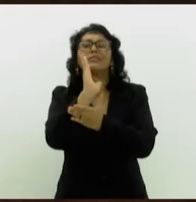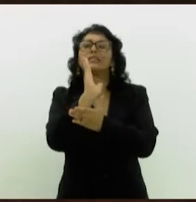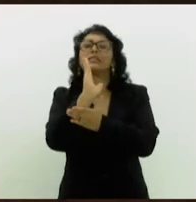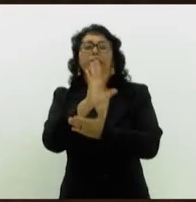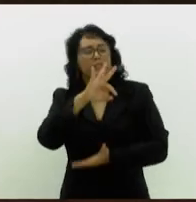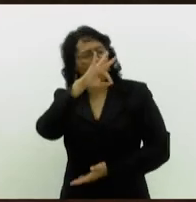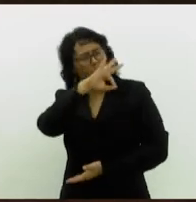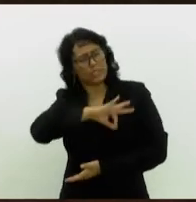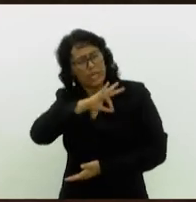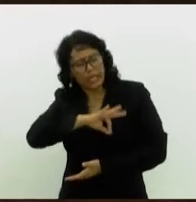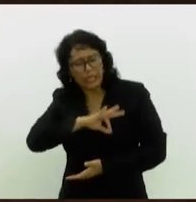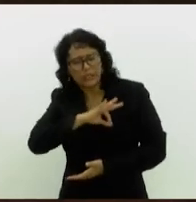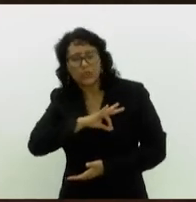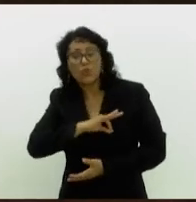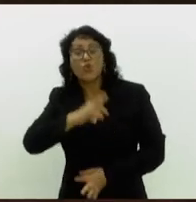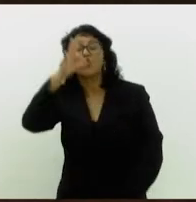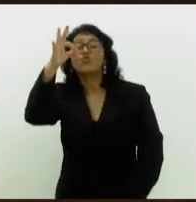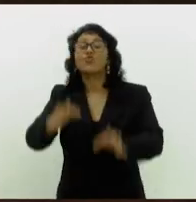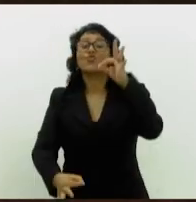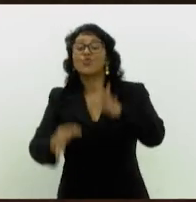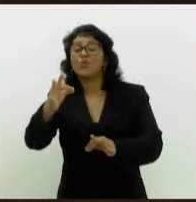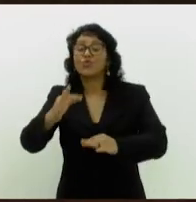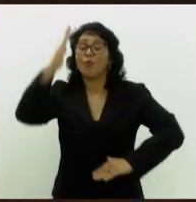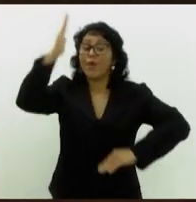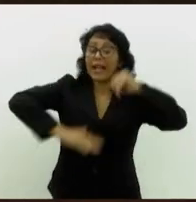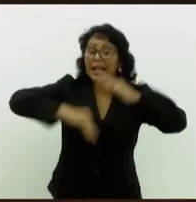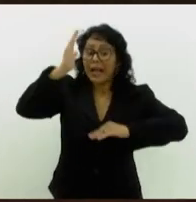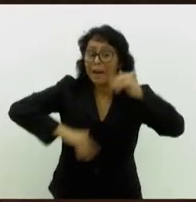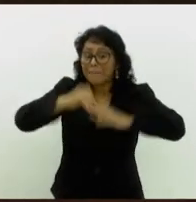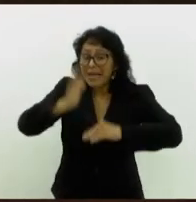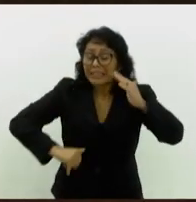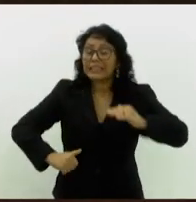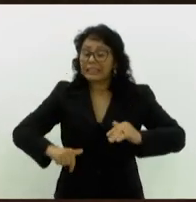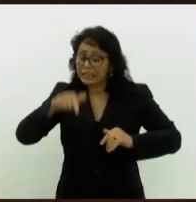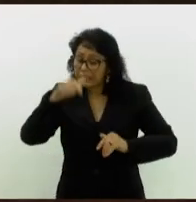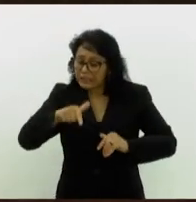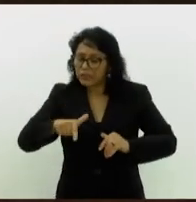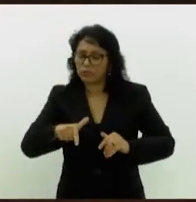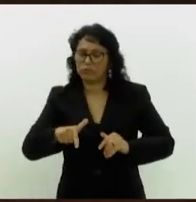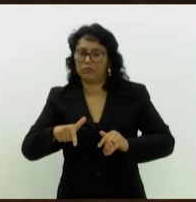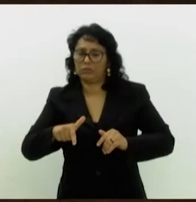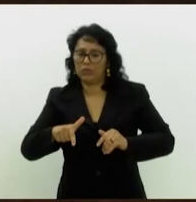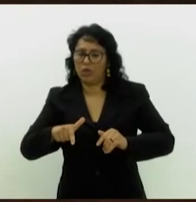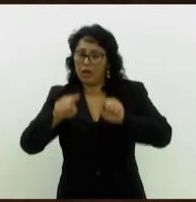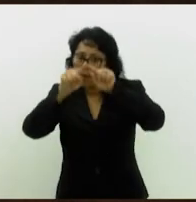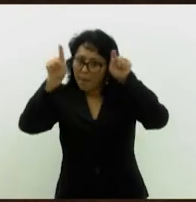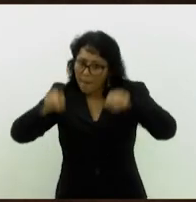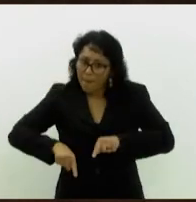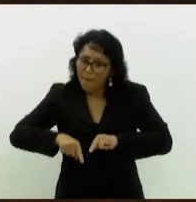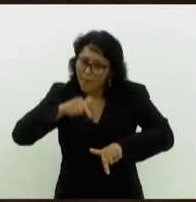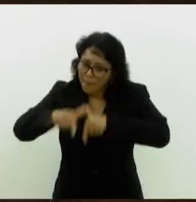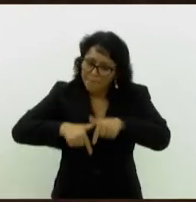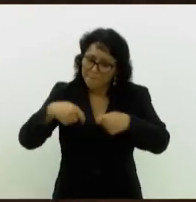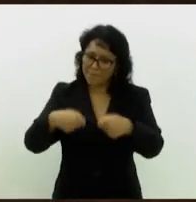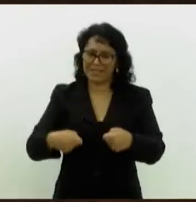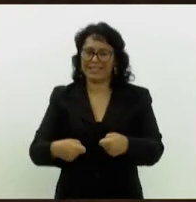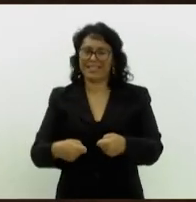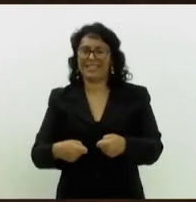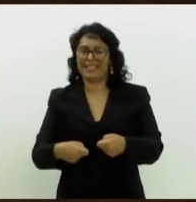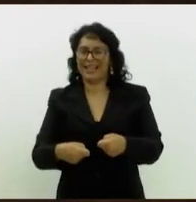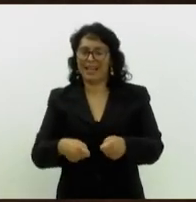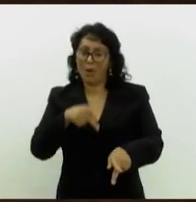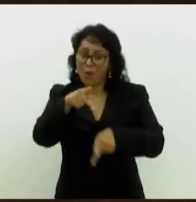remunerado e capacitado e é inacreditável que um